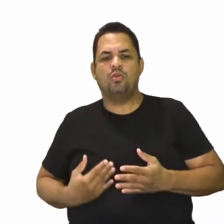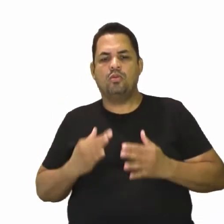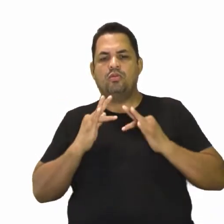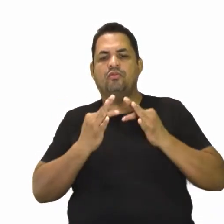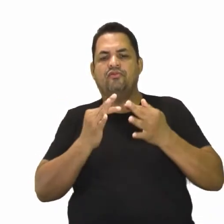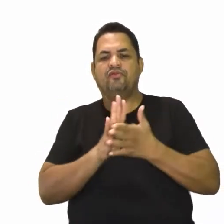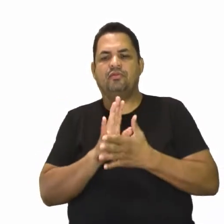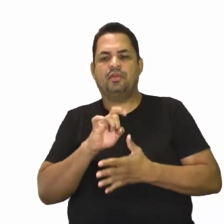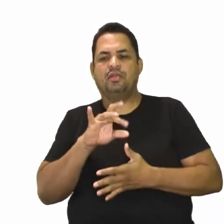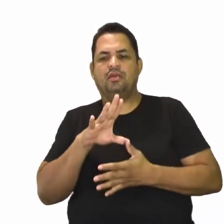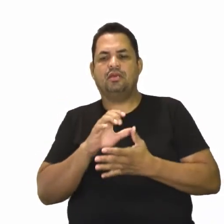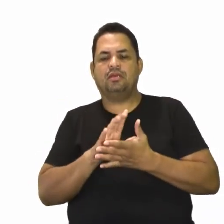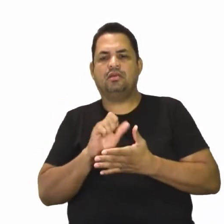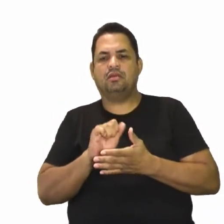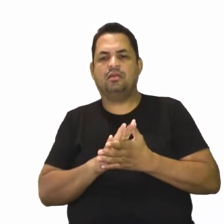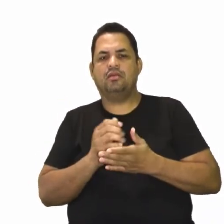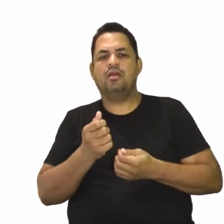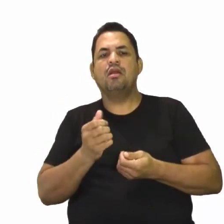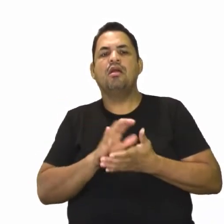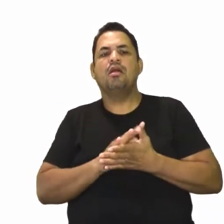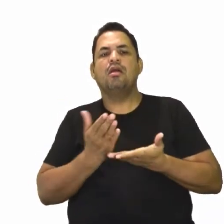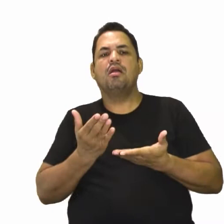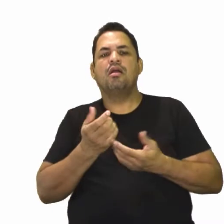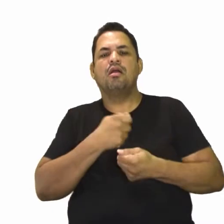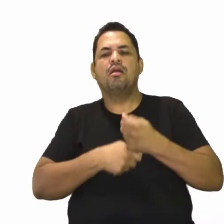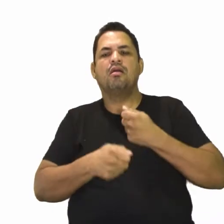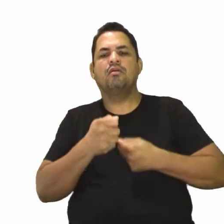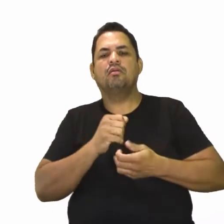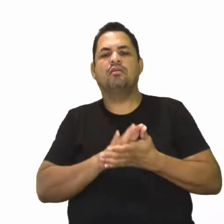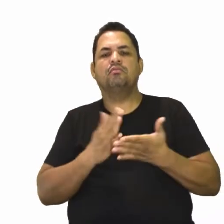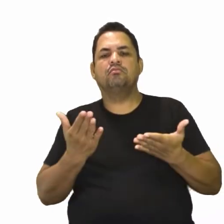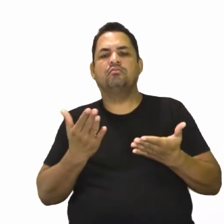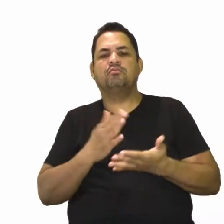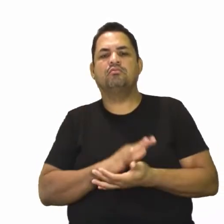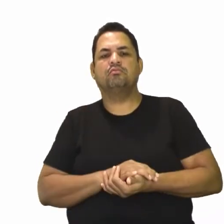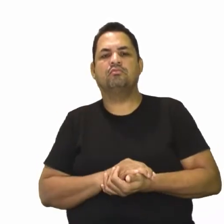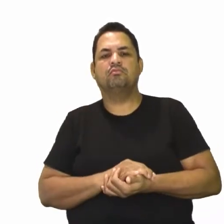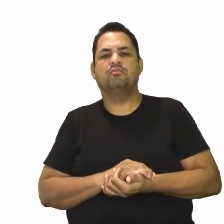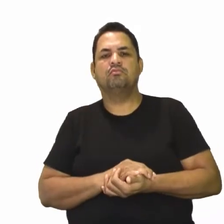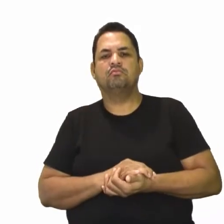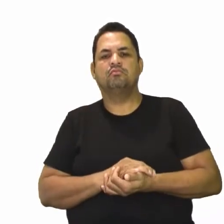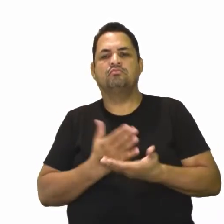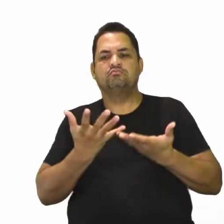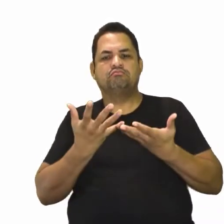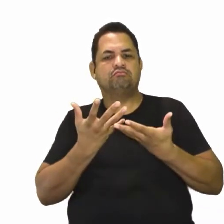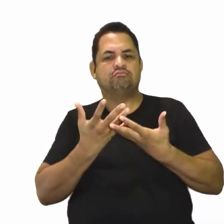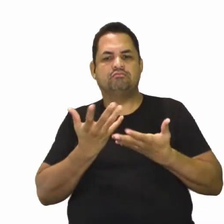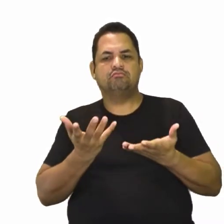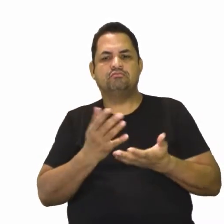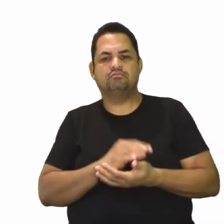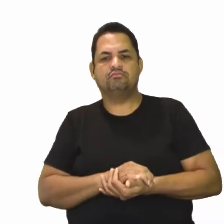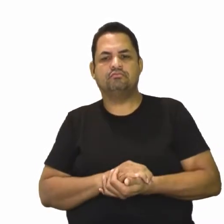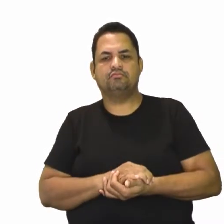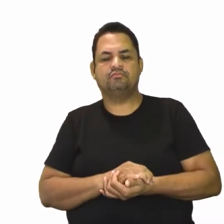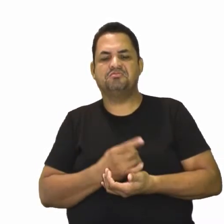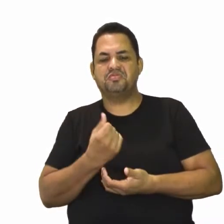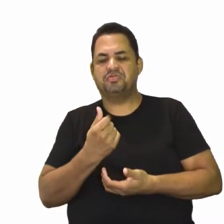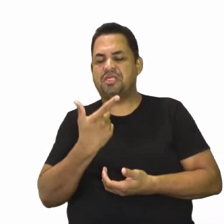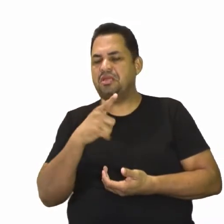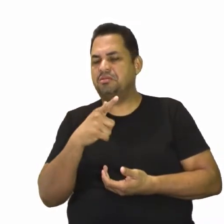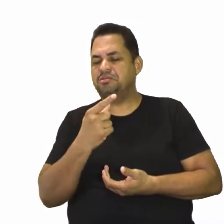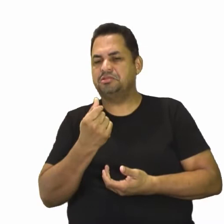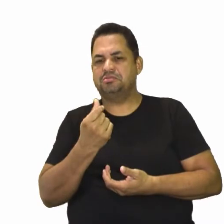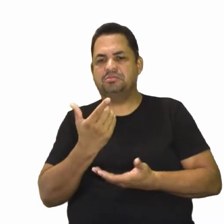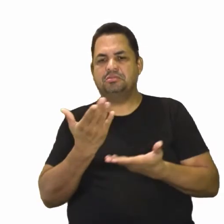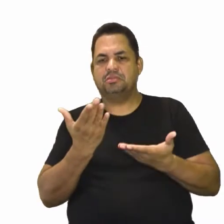milagre econômico. Acabou-se o milagre econômico. Já não tem mais o saco, já não tem mais fundo.